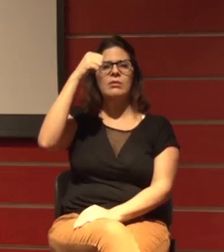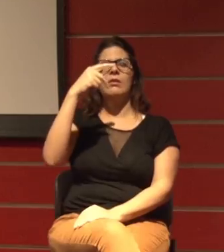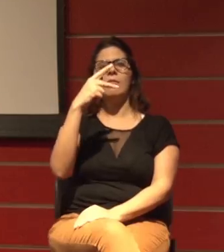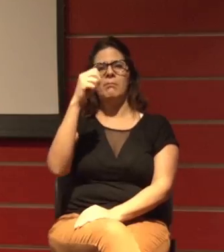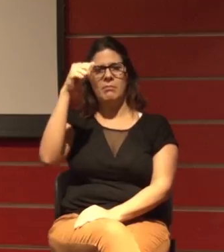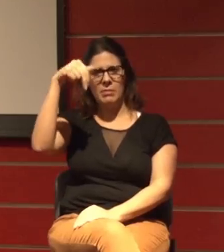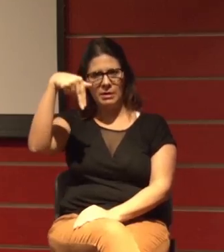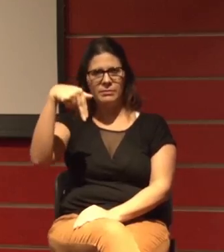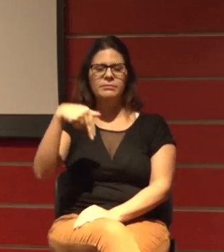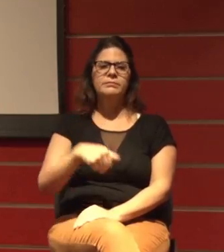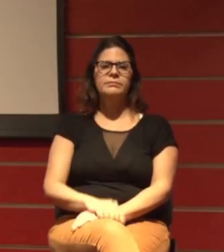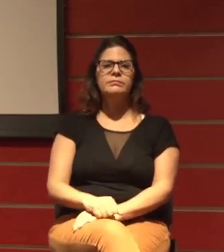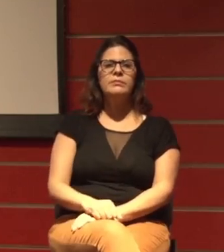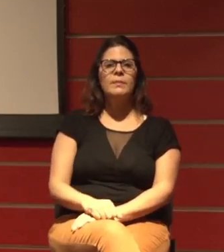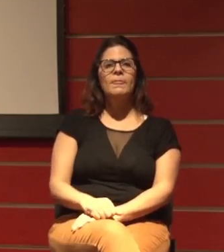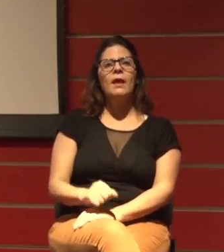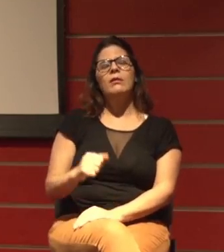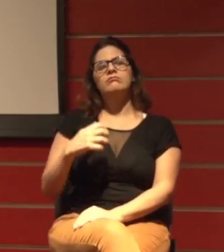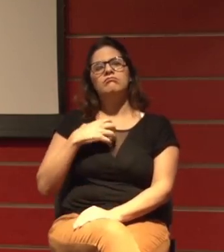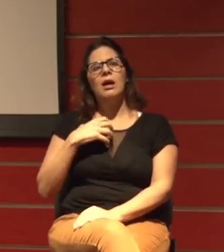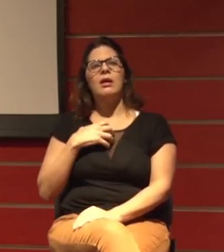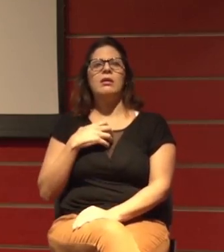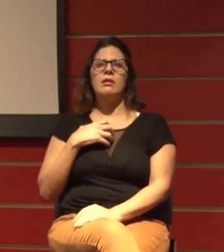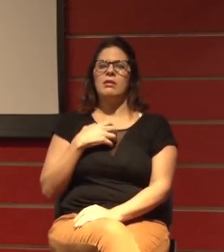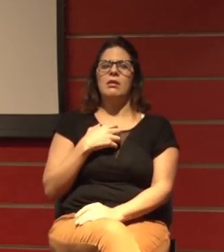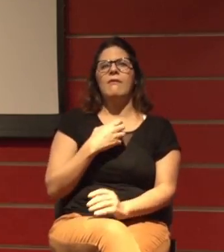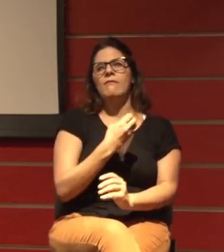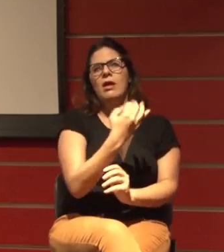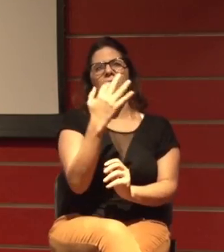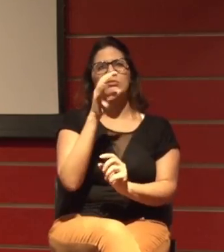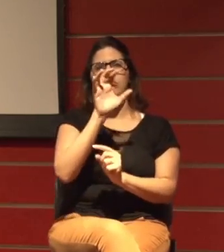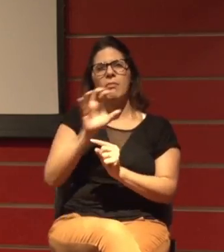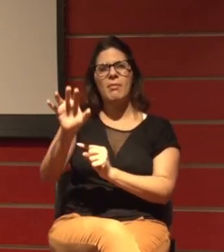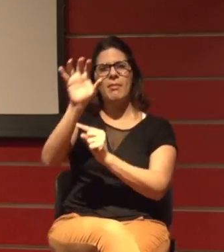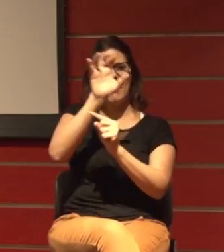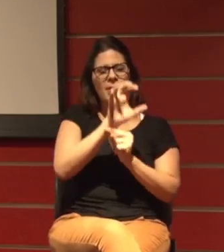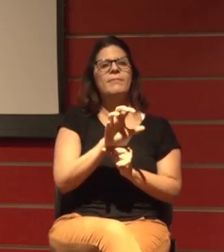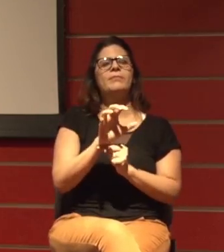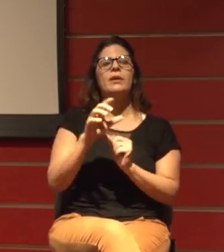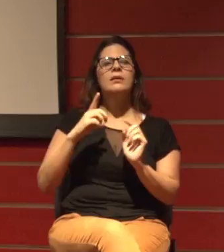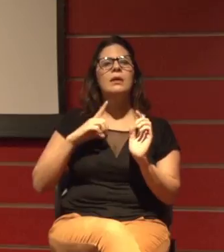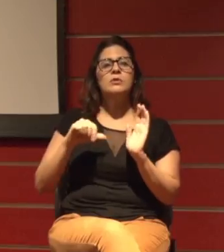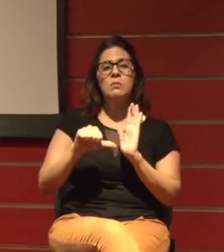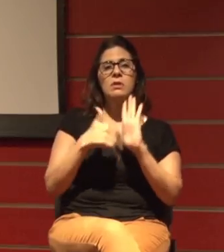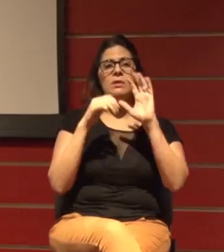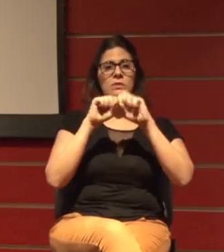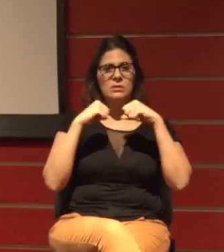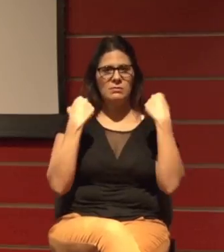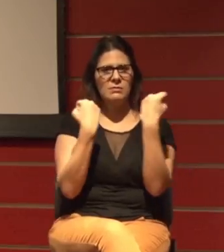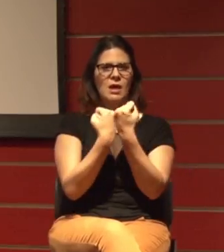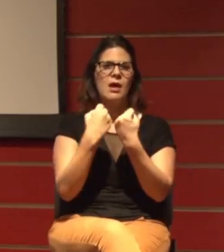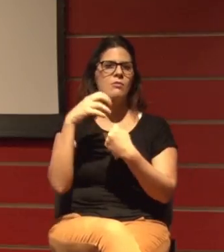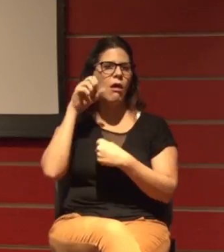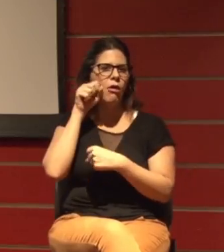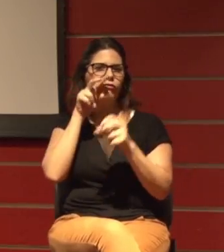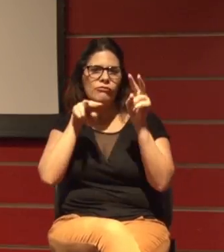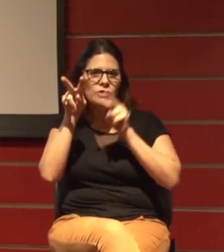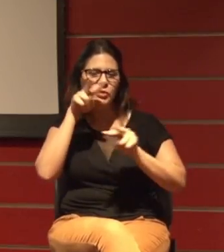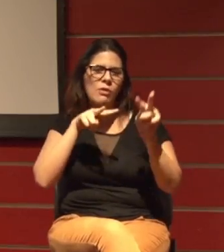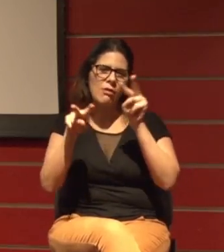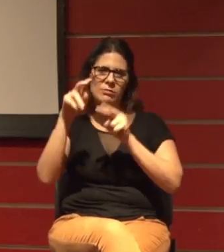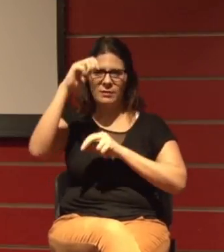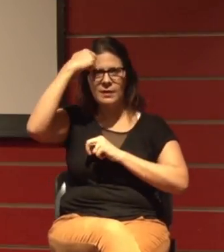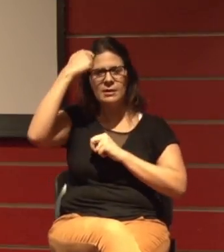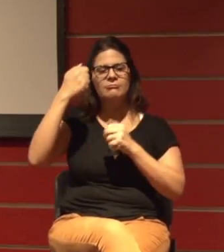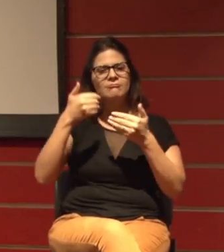aí o primeiro seminário do audiovisual Negro para como uma ação de lançamento da nossa Associação e